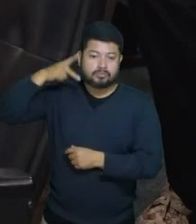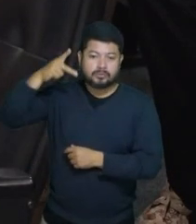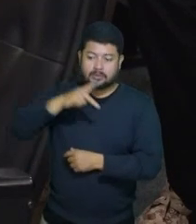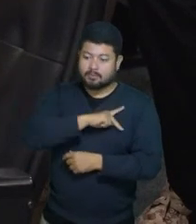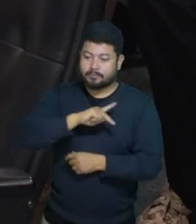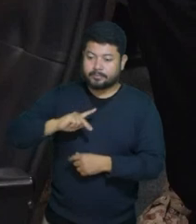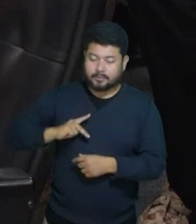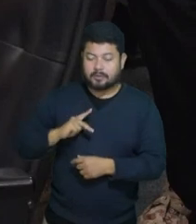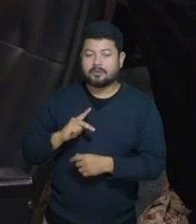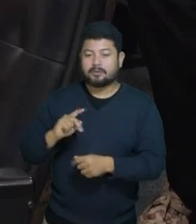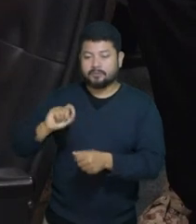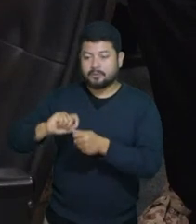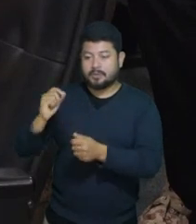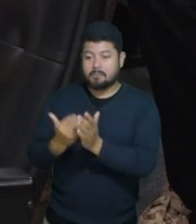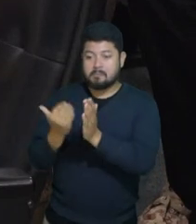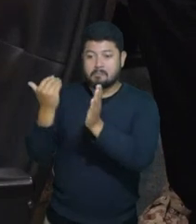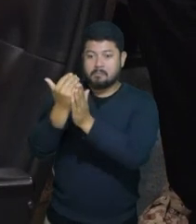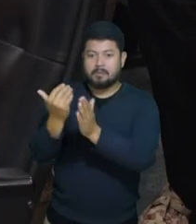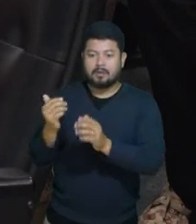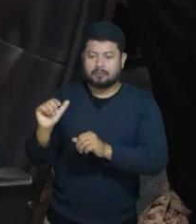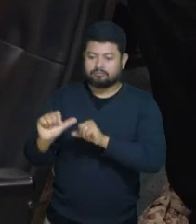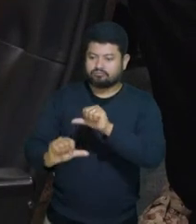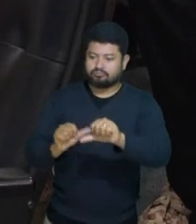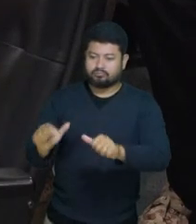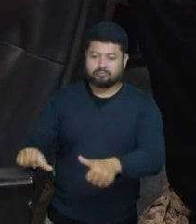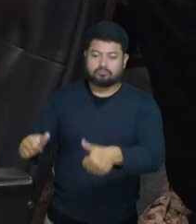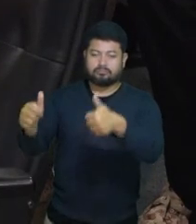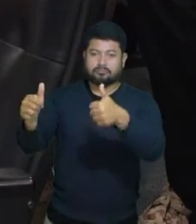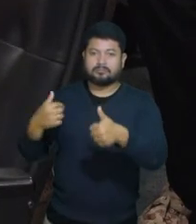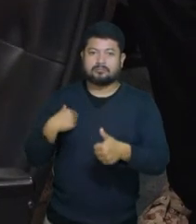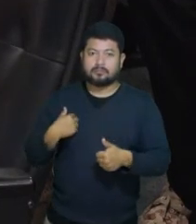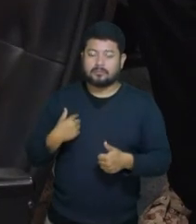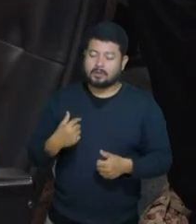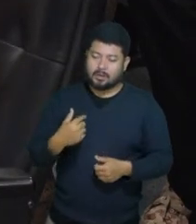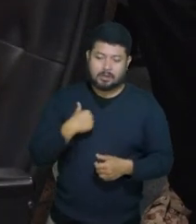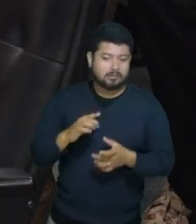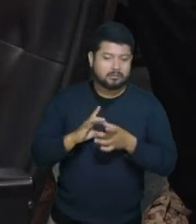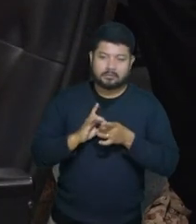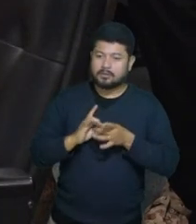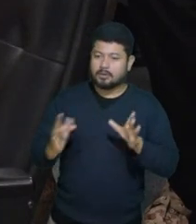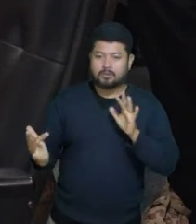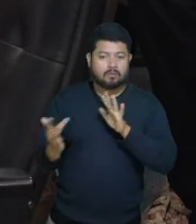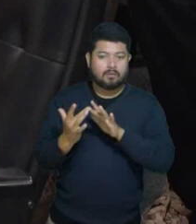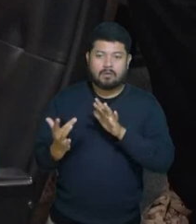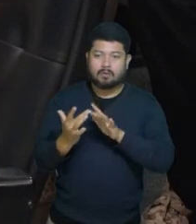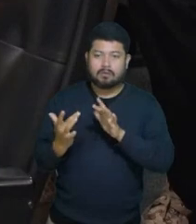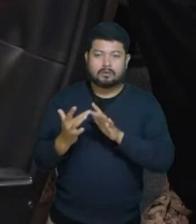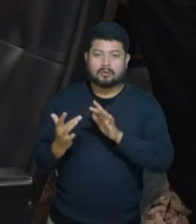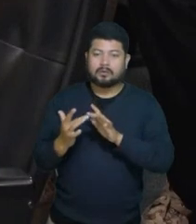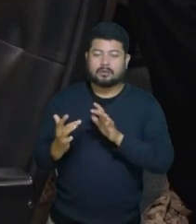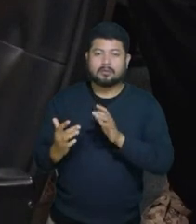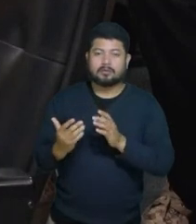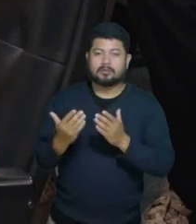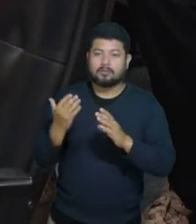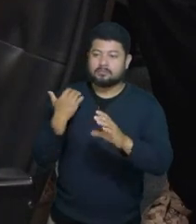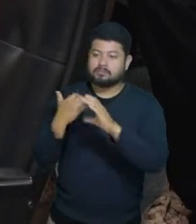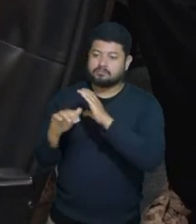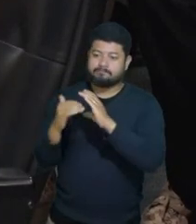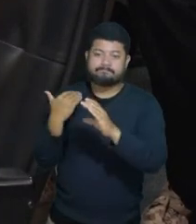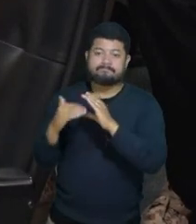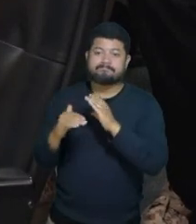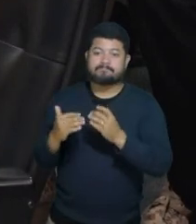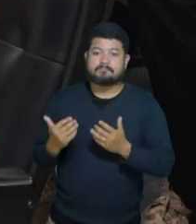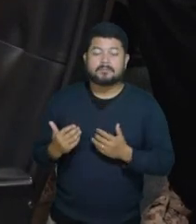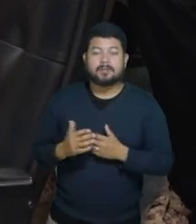A gente está à disposição, tá? Se a senhora depois quiser pegar meu contato, anotei ali teu e-mail para a gente poder conversar e,